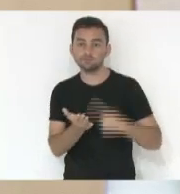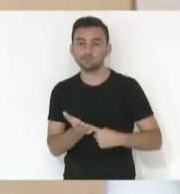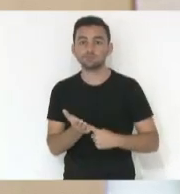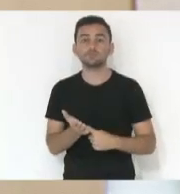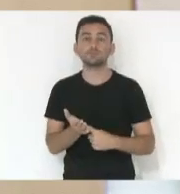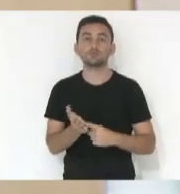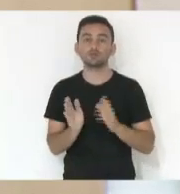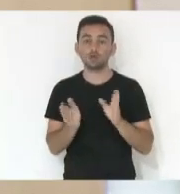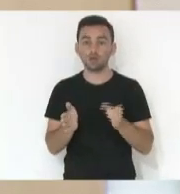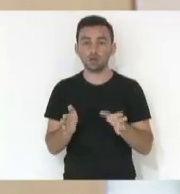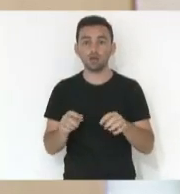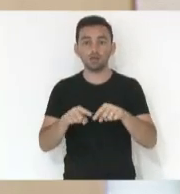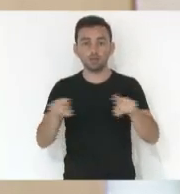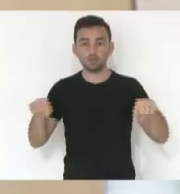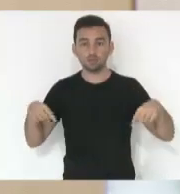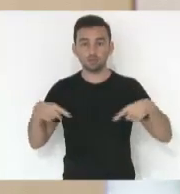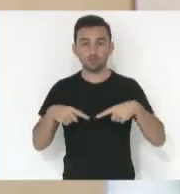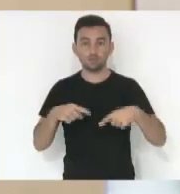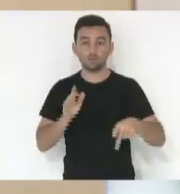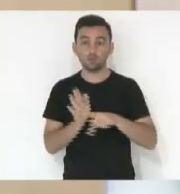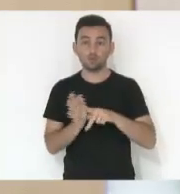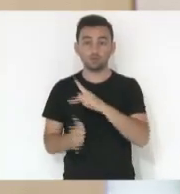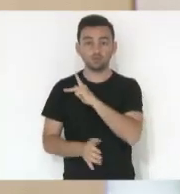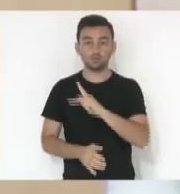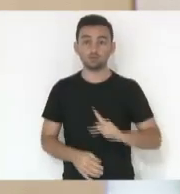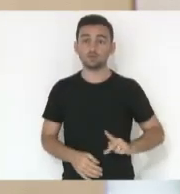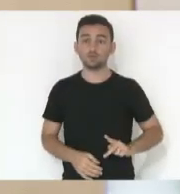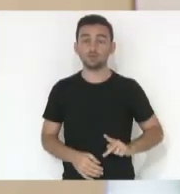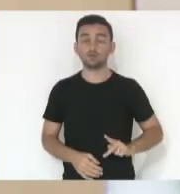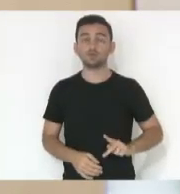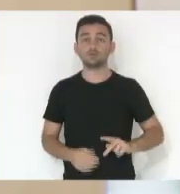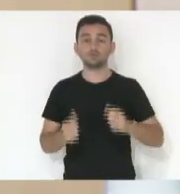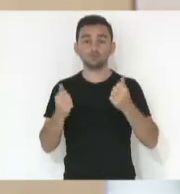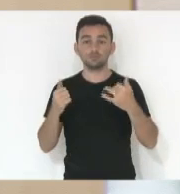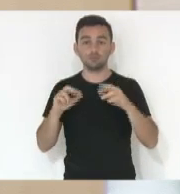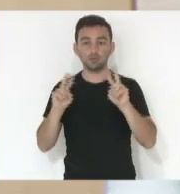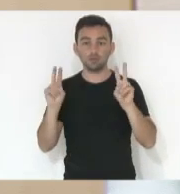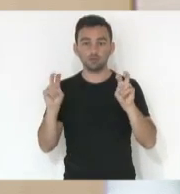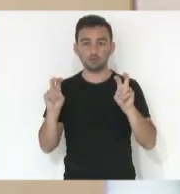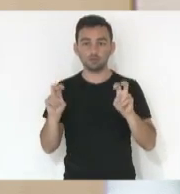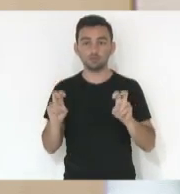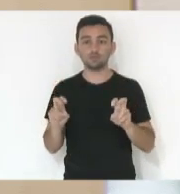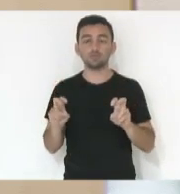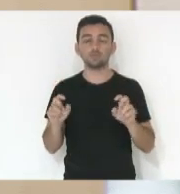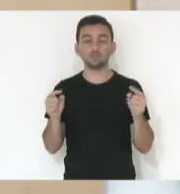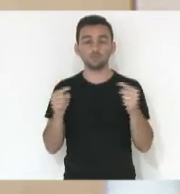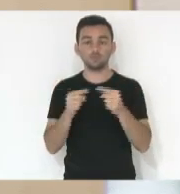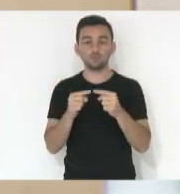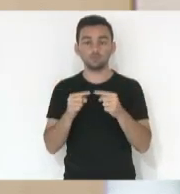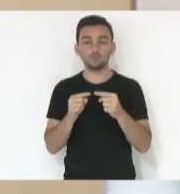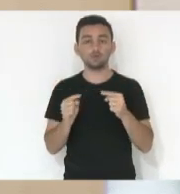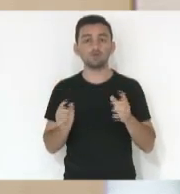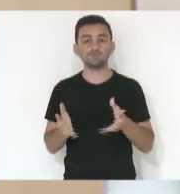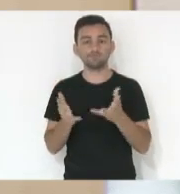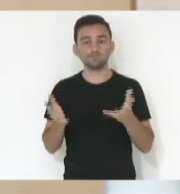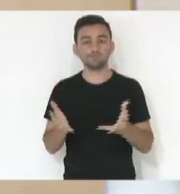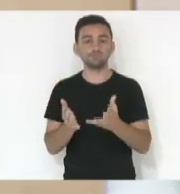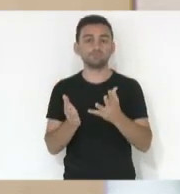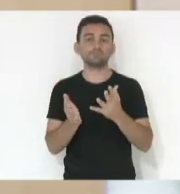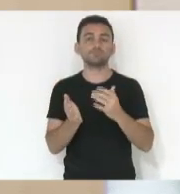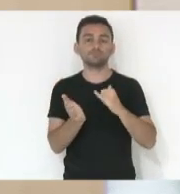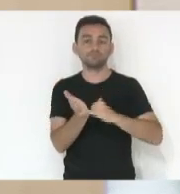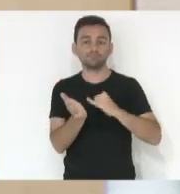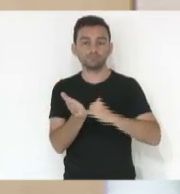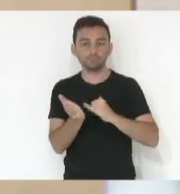Casa na sala, no gabinete da presidência, para tratar de assuntos referentes aos incentivos fiscais,